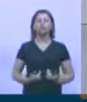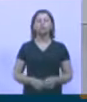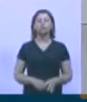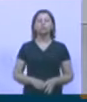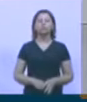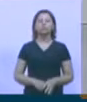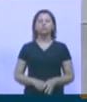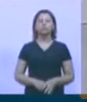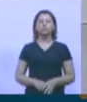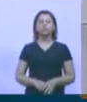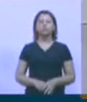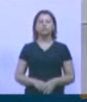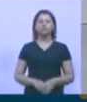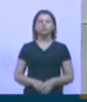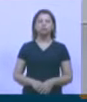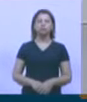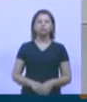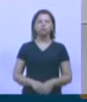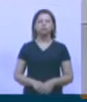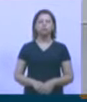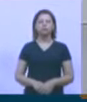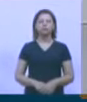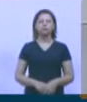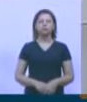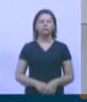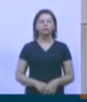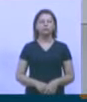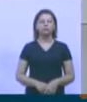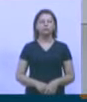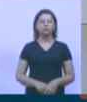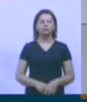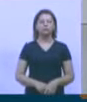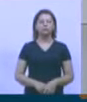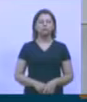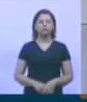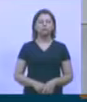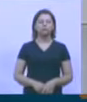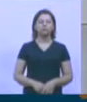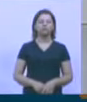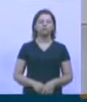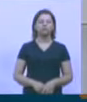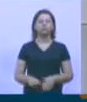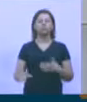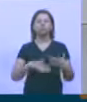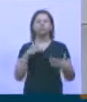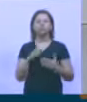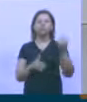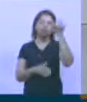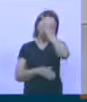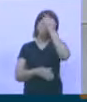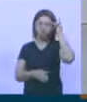main emotional sicknesses that every human being all over the world has. Todo ser humano no mundo inteiro